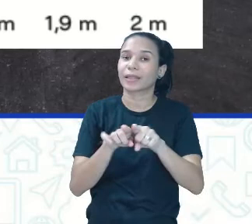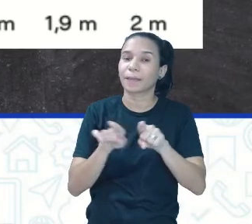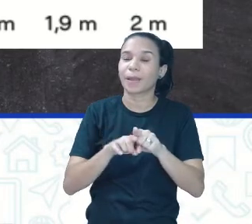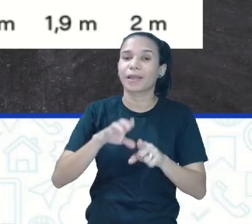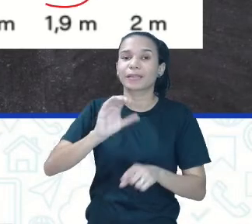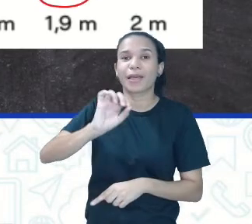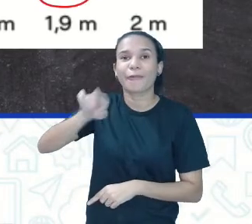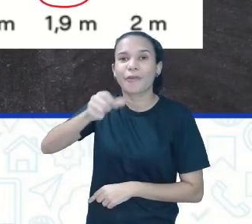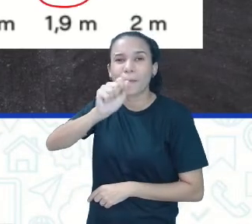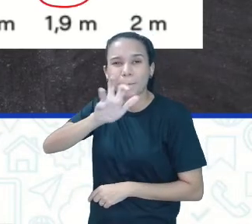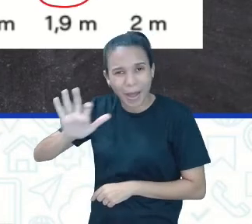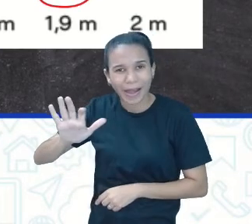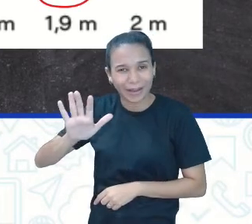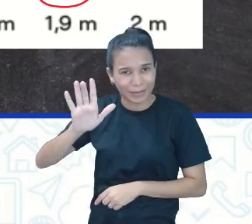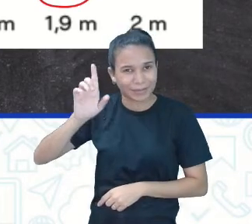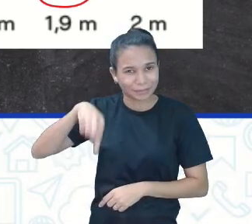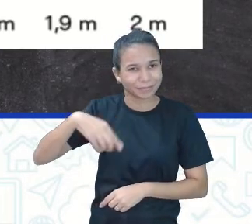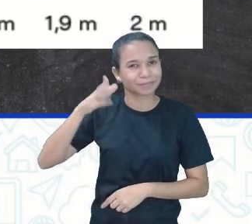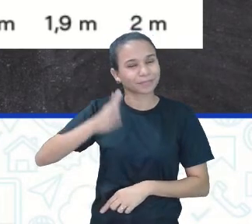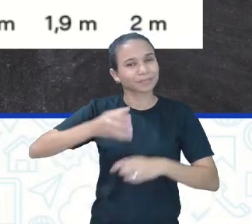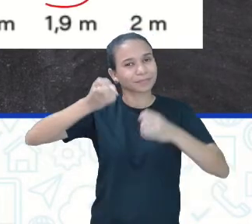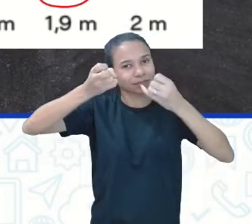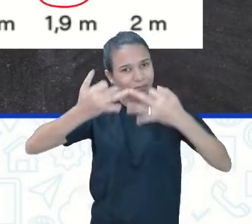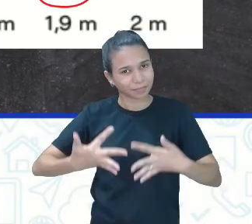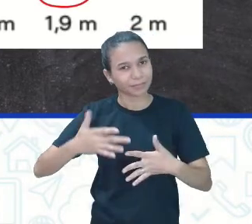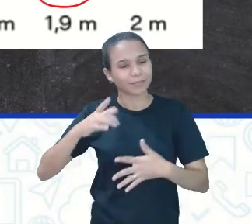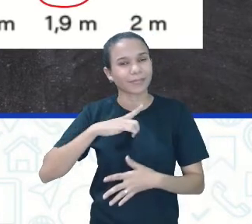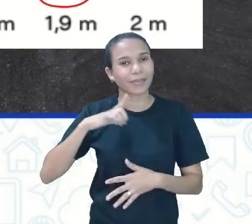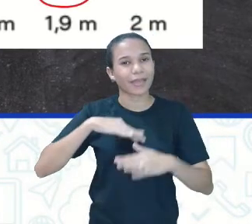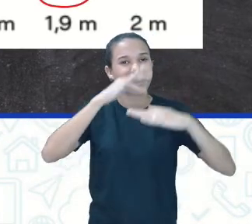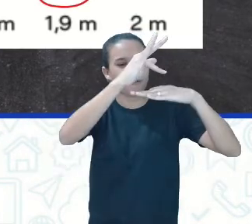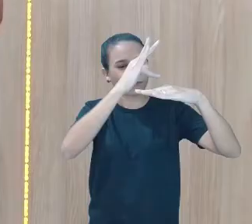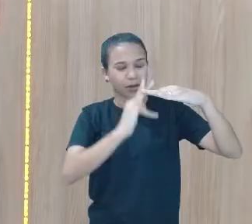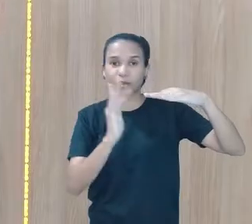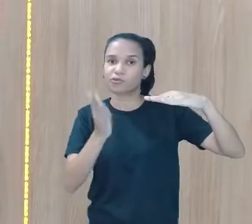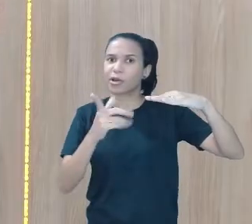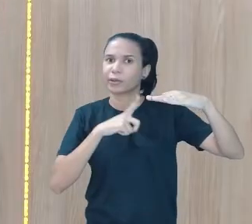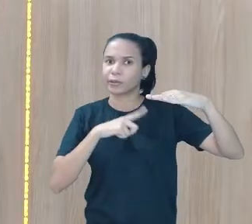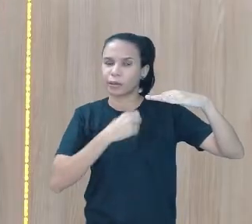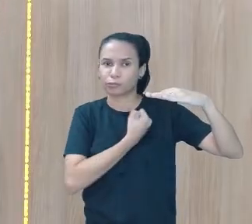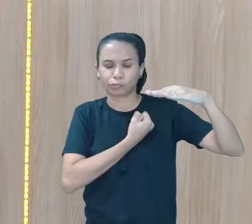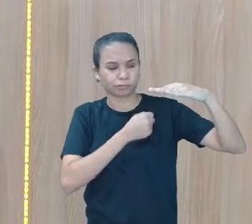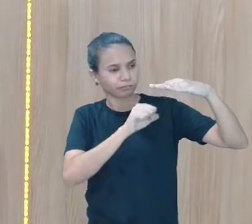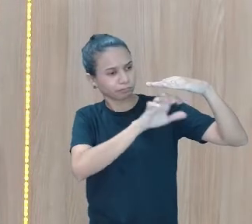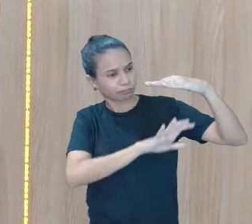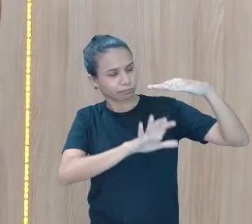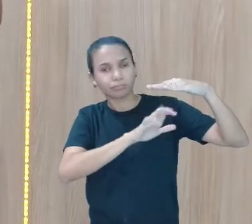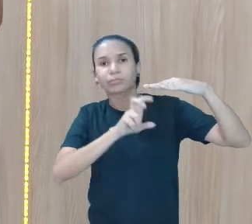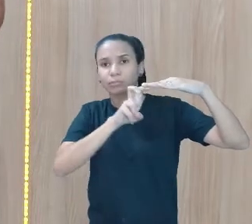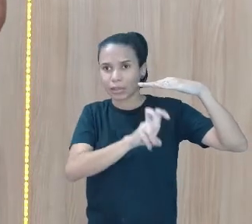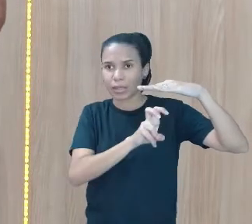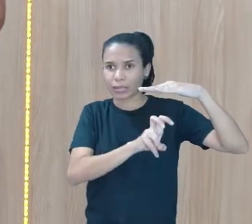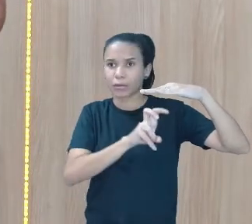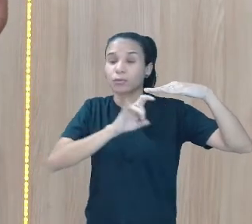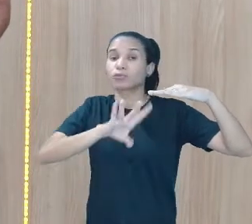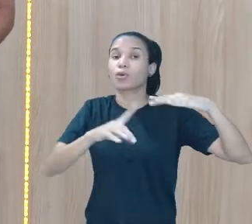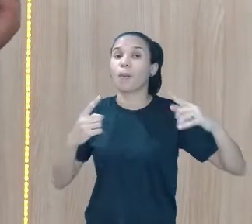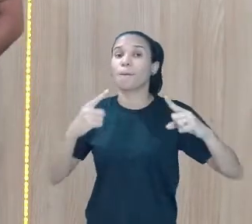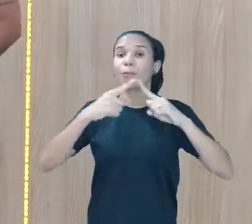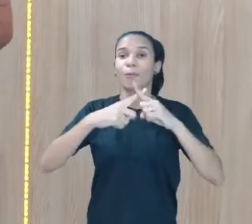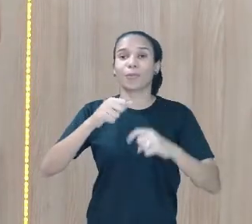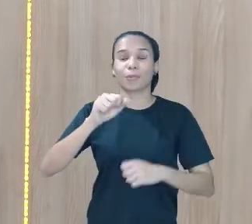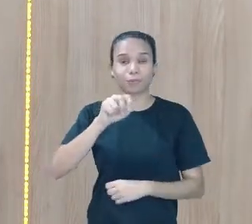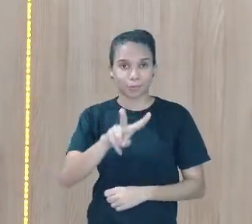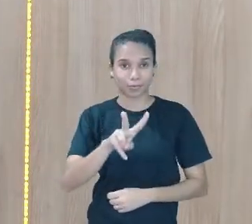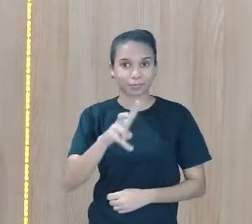e decimal. Como eu disse anteriormente, aquelas frações ali já têm o número de baixo igual a 5. Basta eu